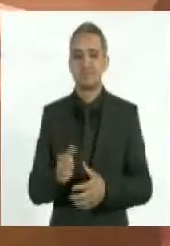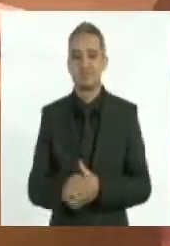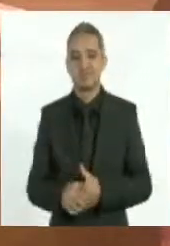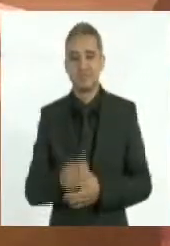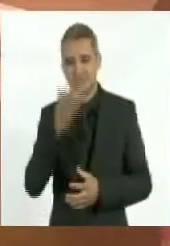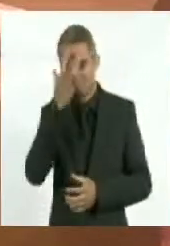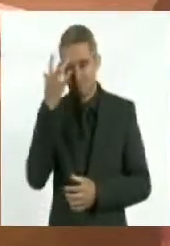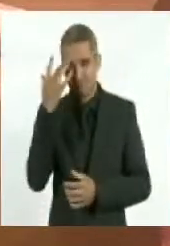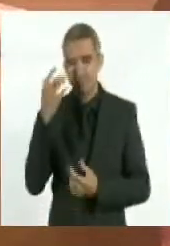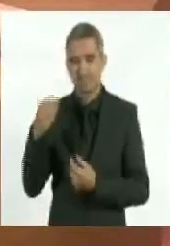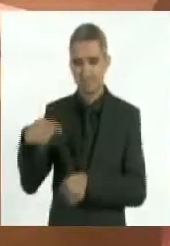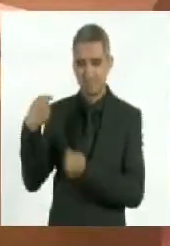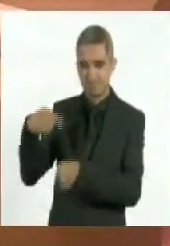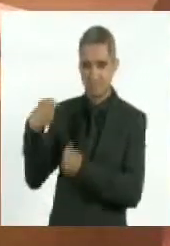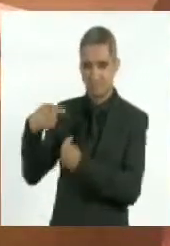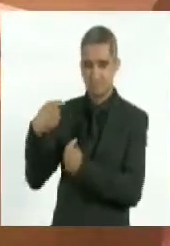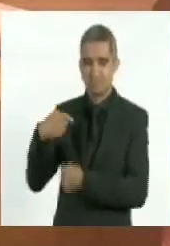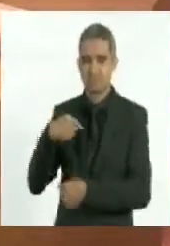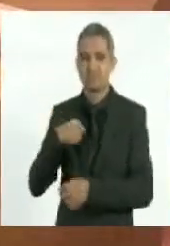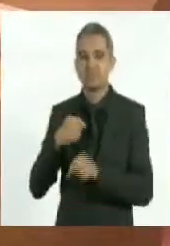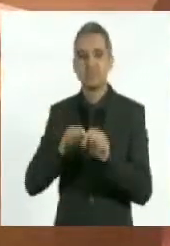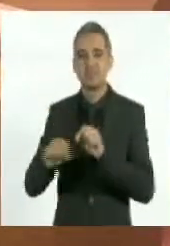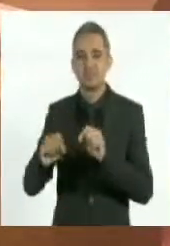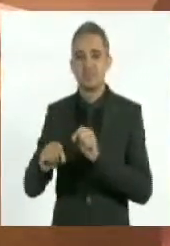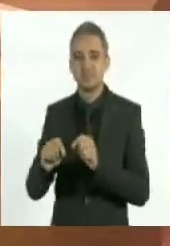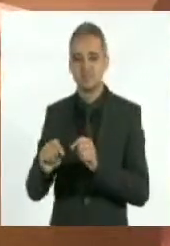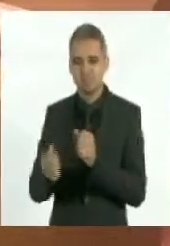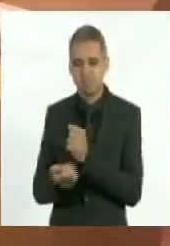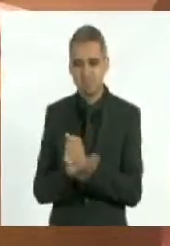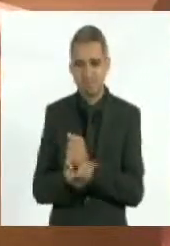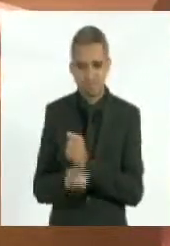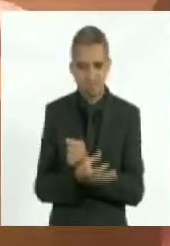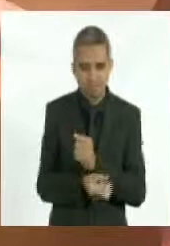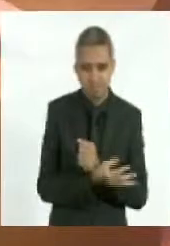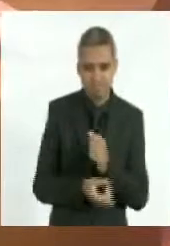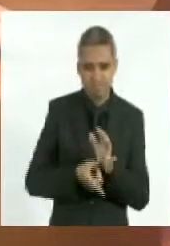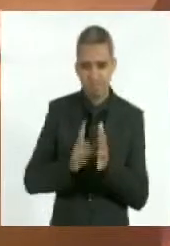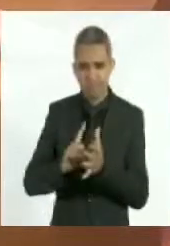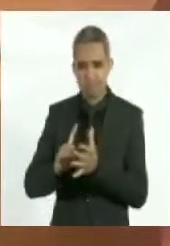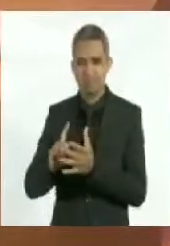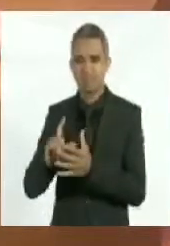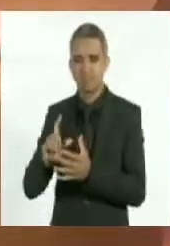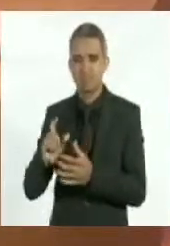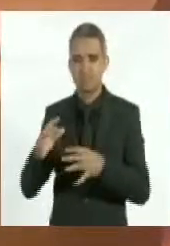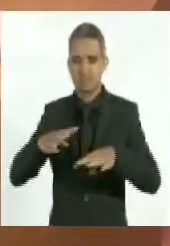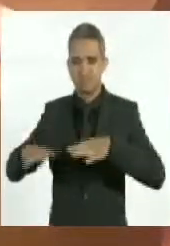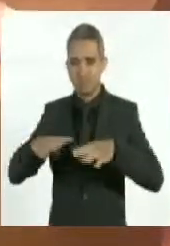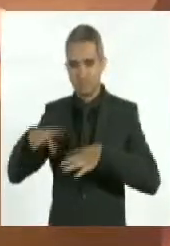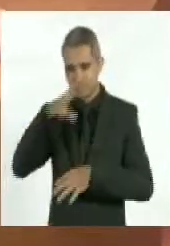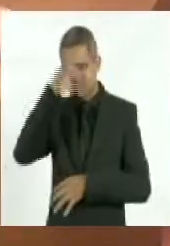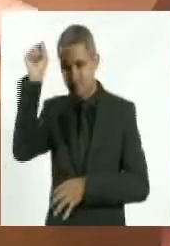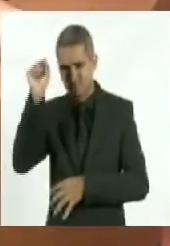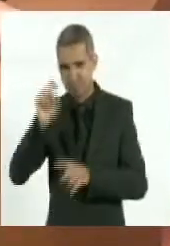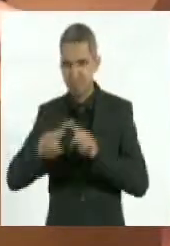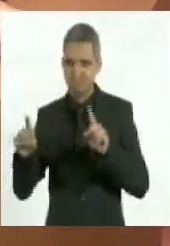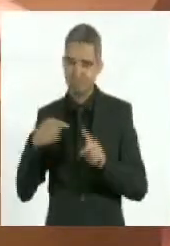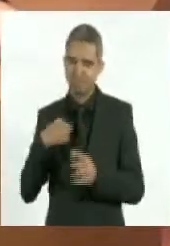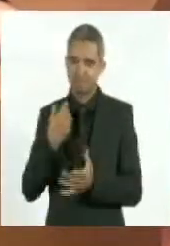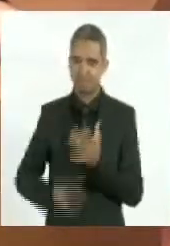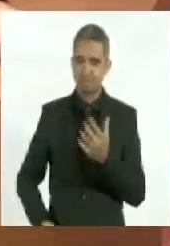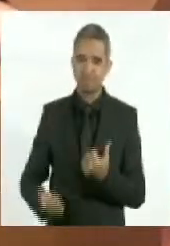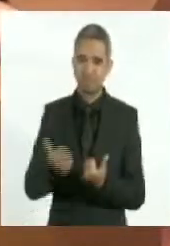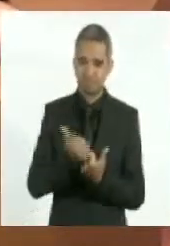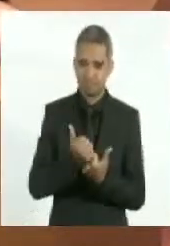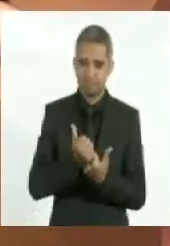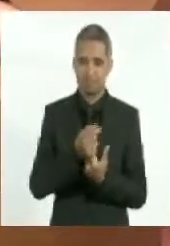o moto. E acabou eu vice-campeão e Imperatriz. Mas eu fiquei muito satisfeito de ver uma festa